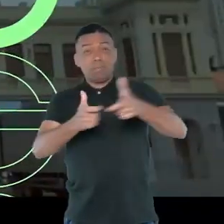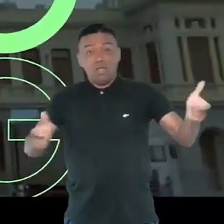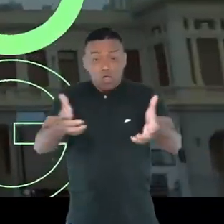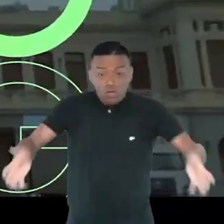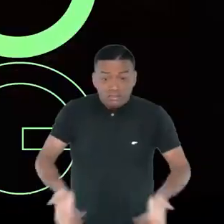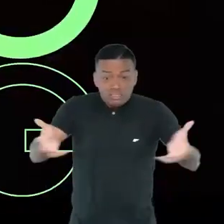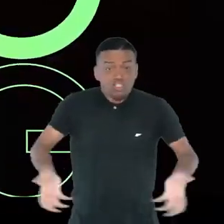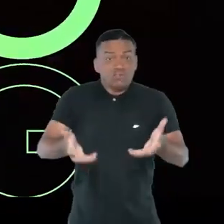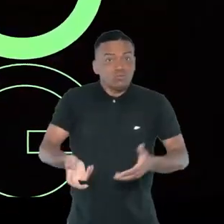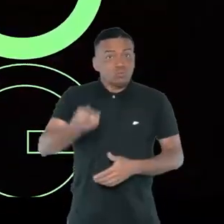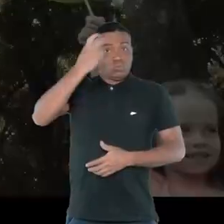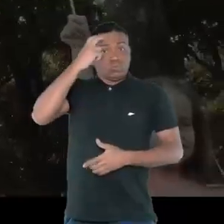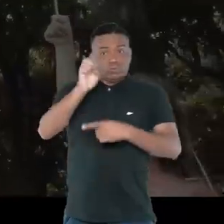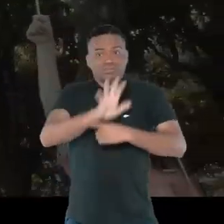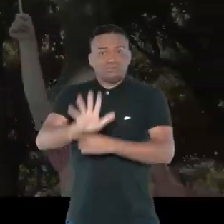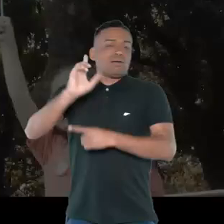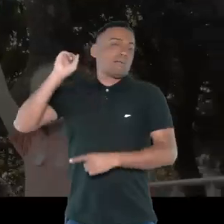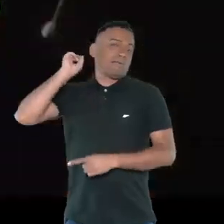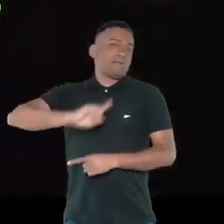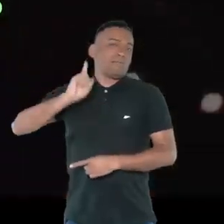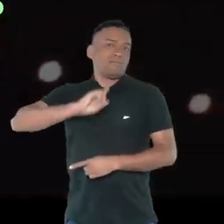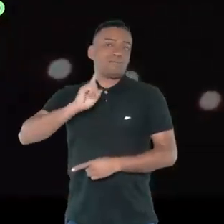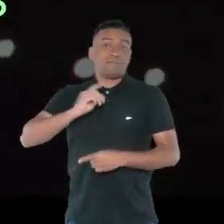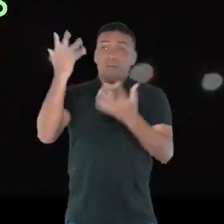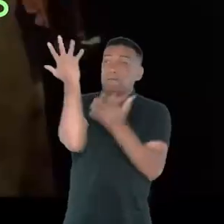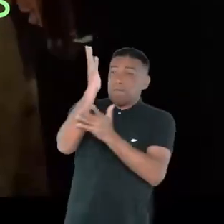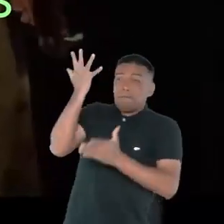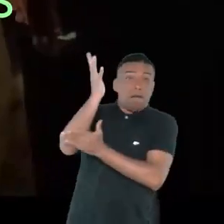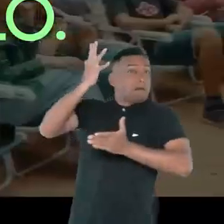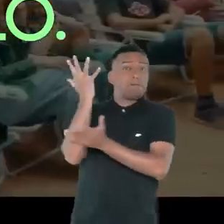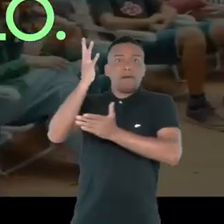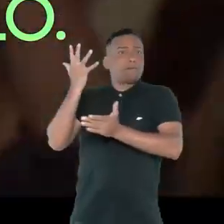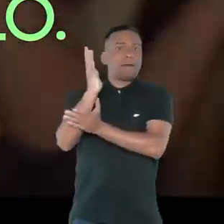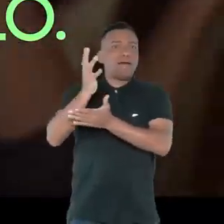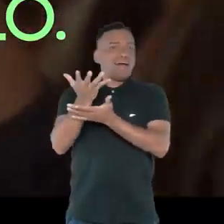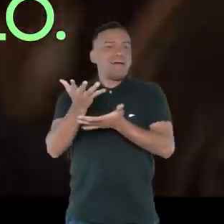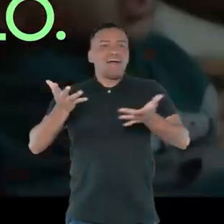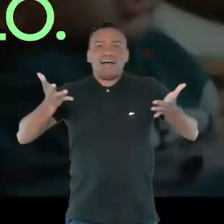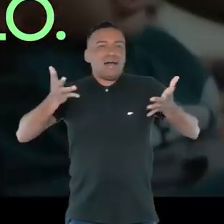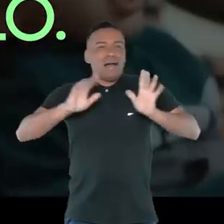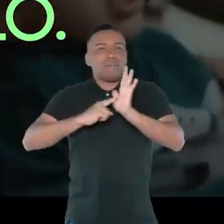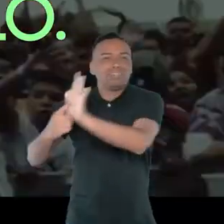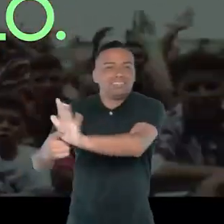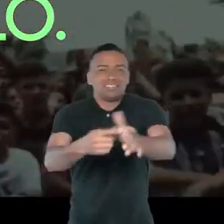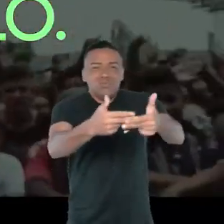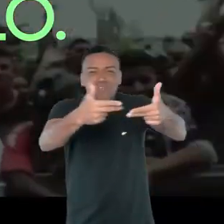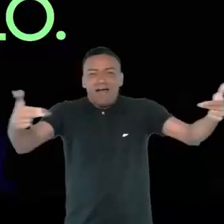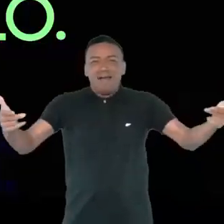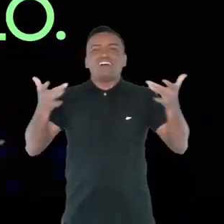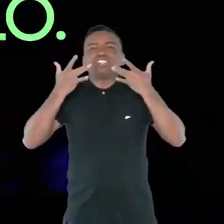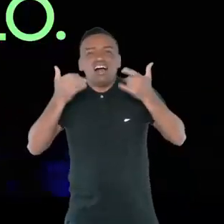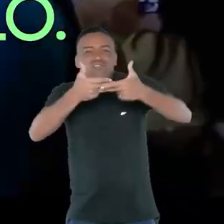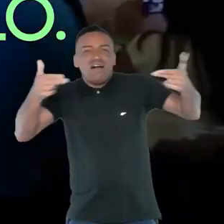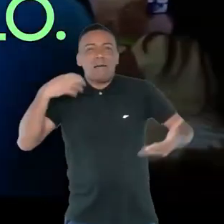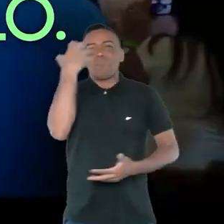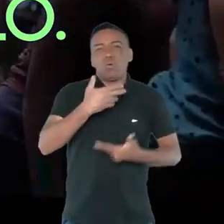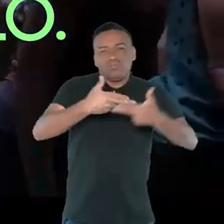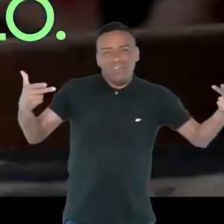A CEMIG, maior incentivadora da cultura de Minas, aplaude de pé este espetáculo.